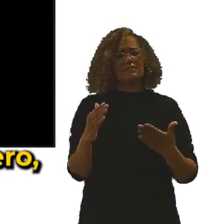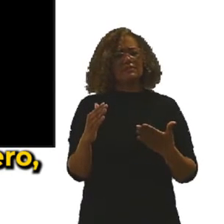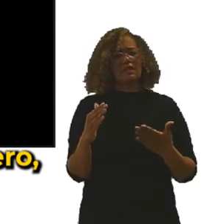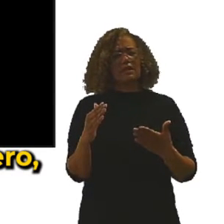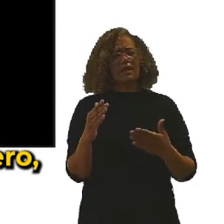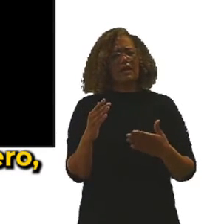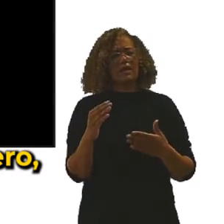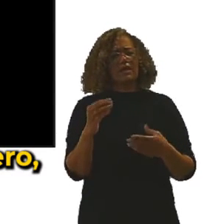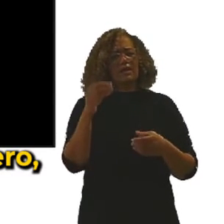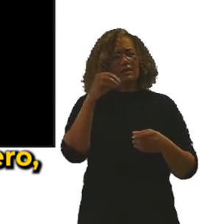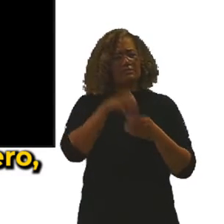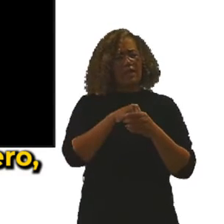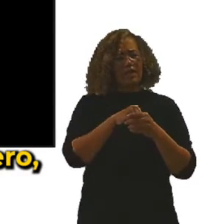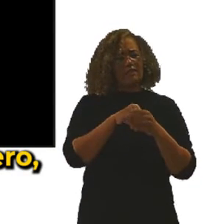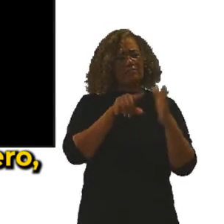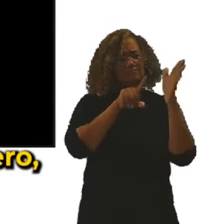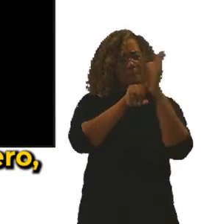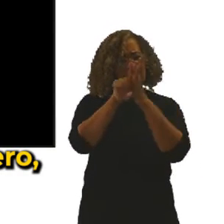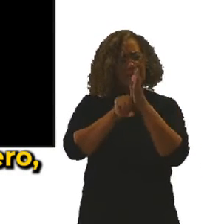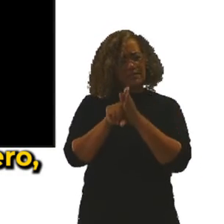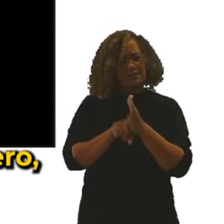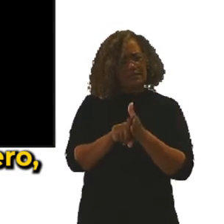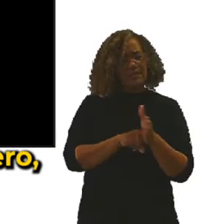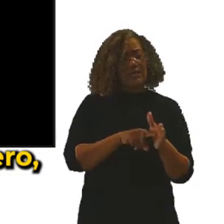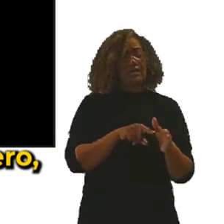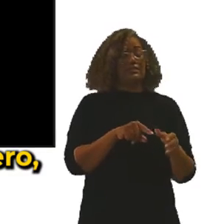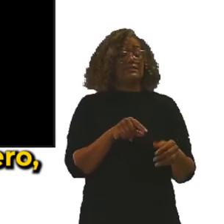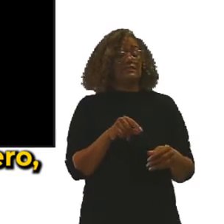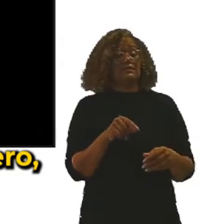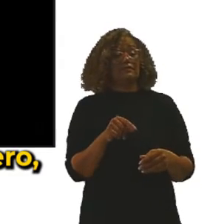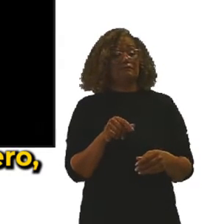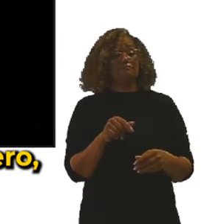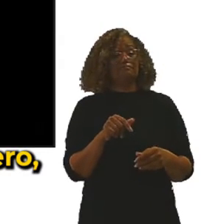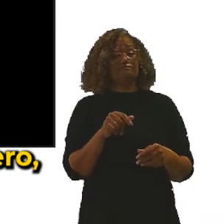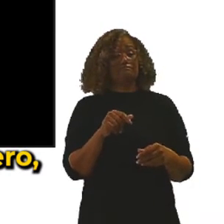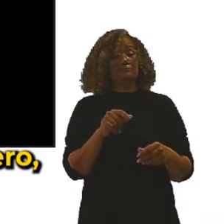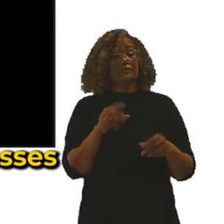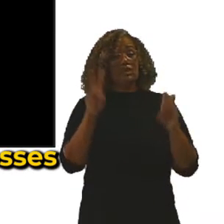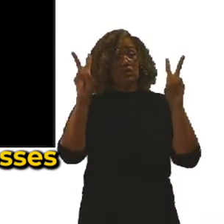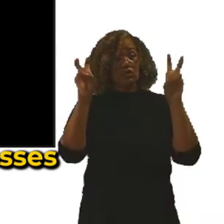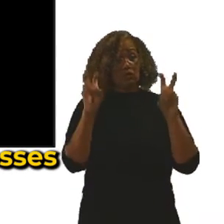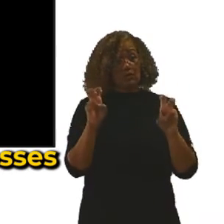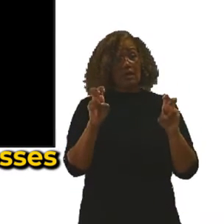de doutorado sobre a violência de gênero, o tema foi a violência de